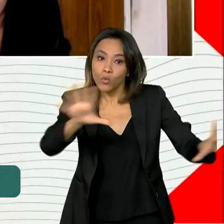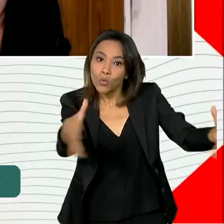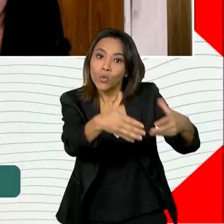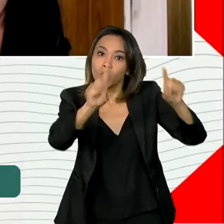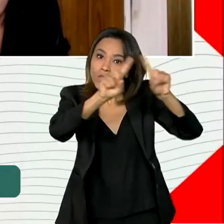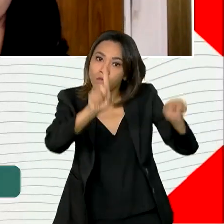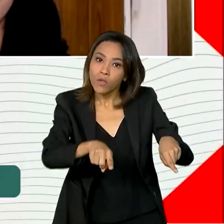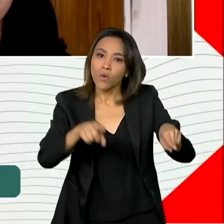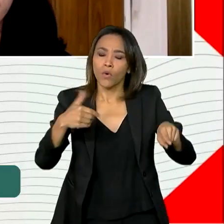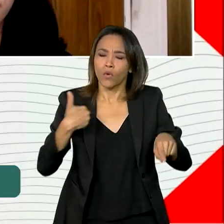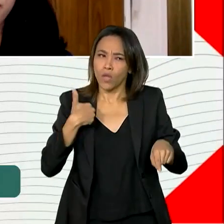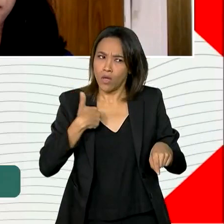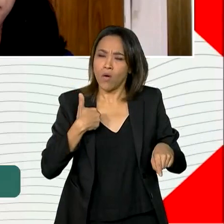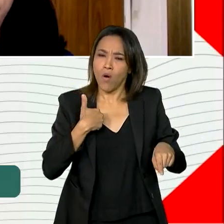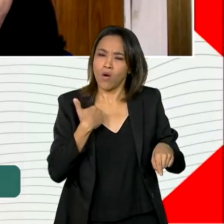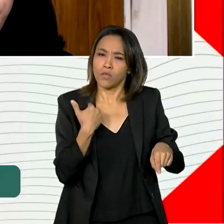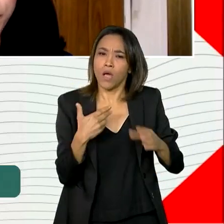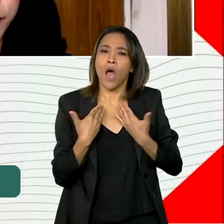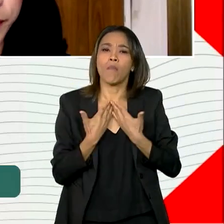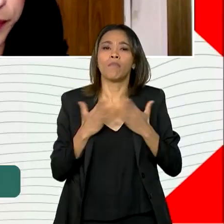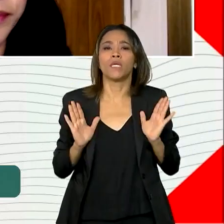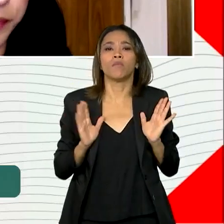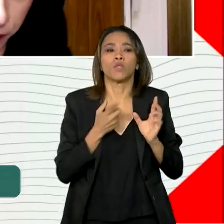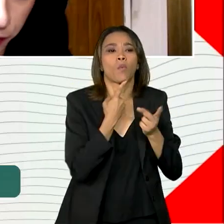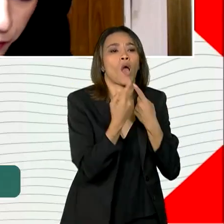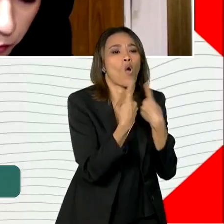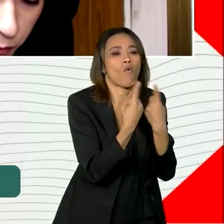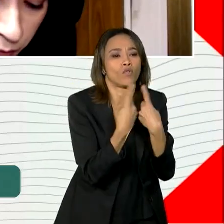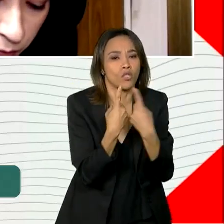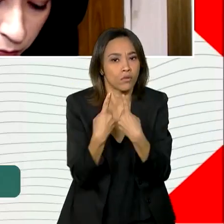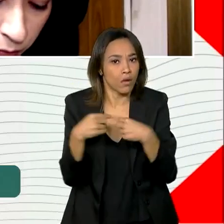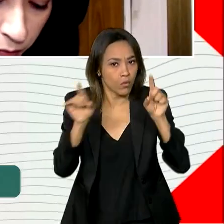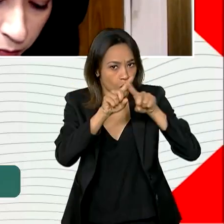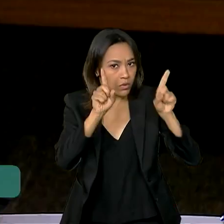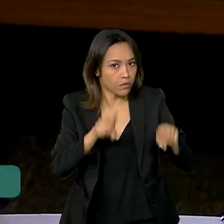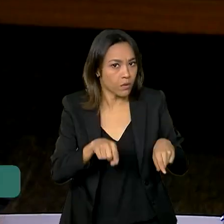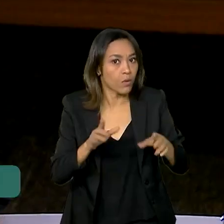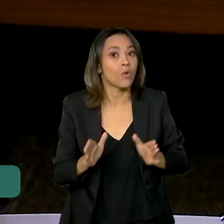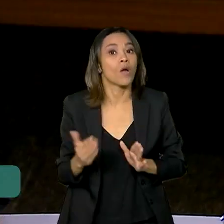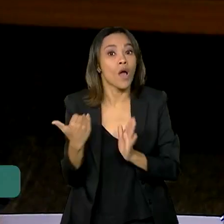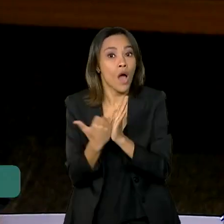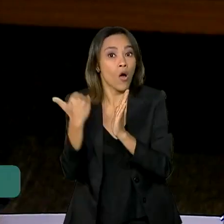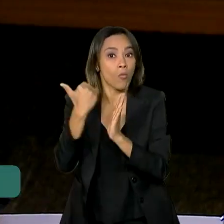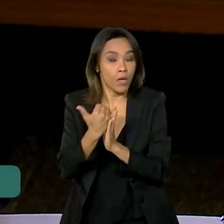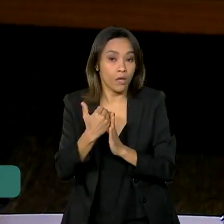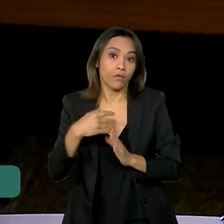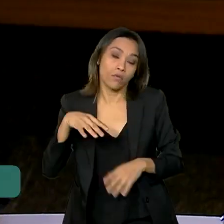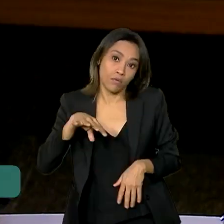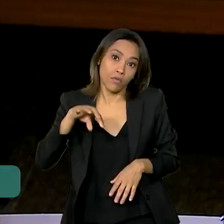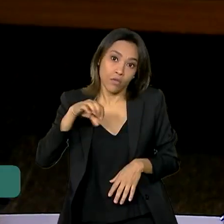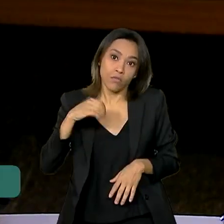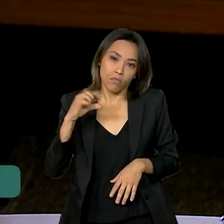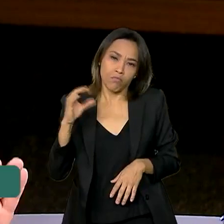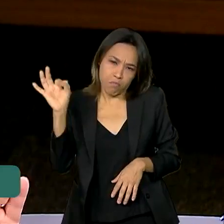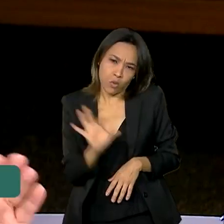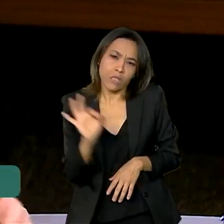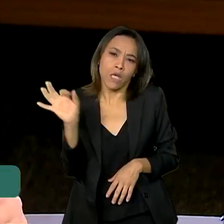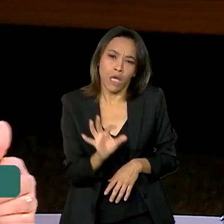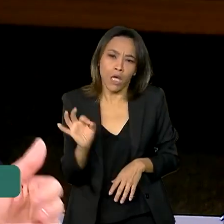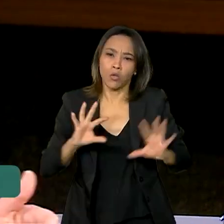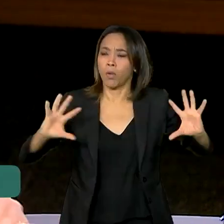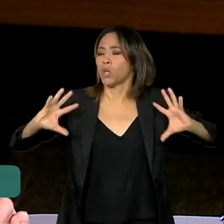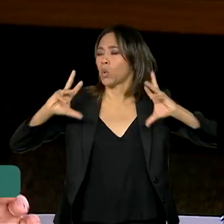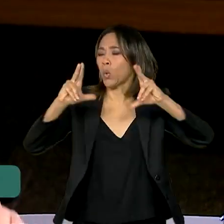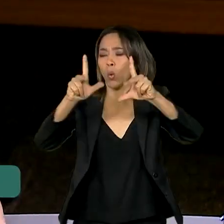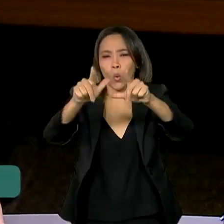logo no início do governo, reabriu a mesa nacional de negociação com os servidores, fizemos um aumento de 9% linear para todo mundo, né?